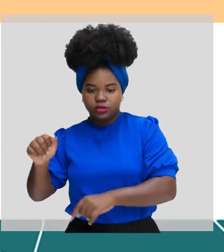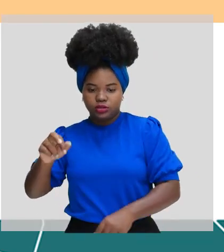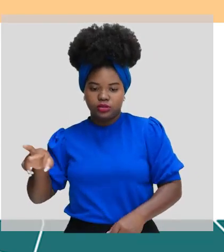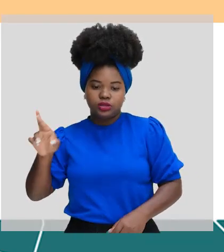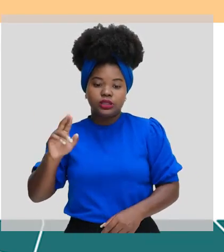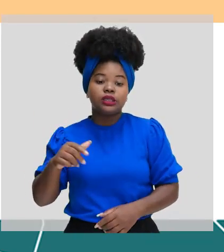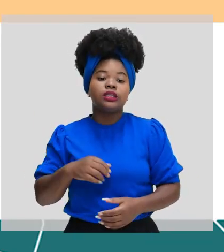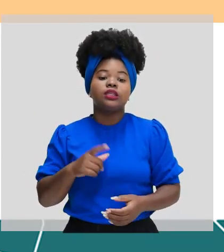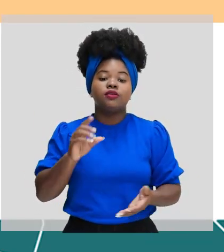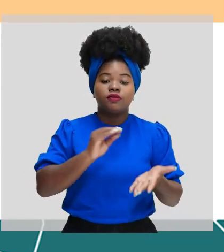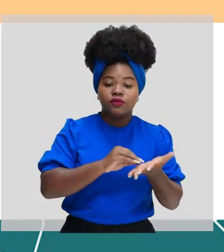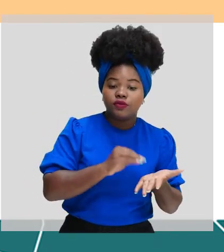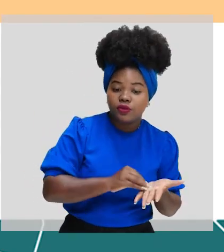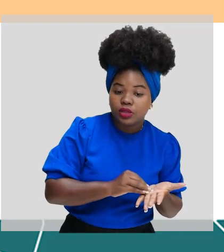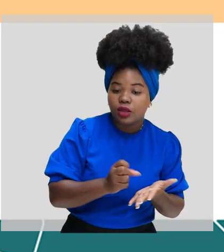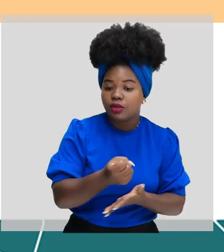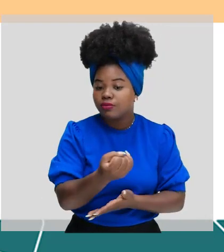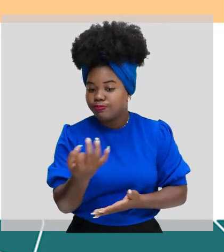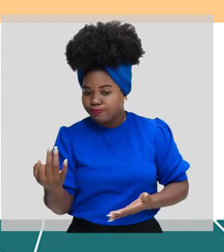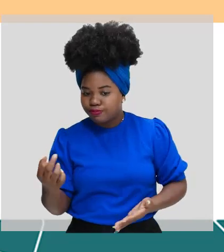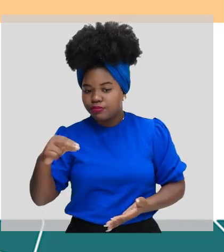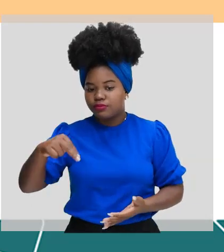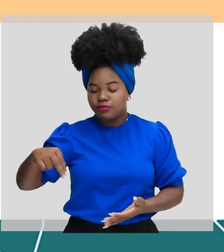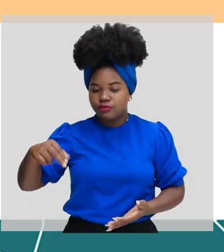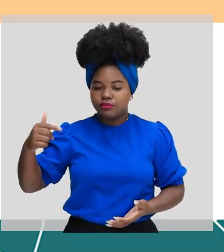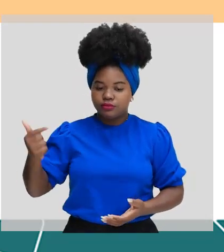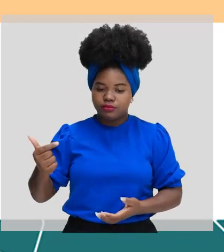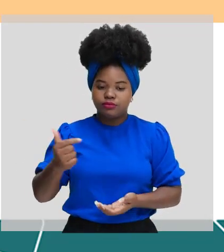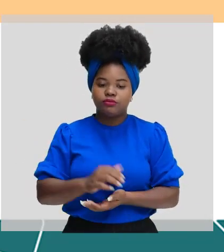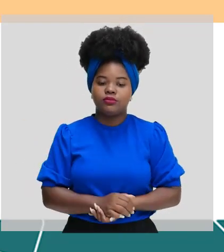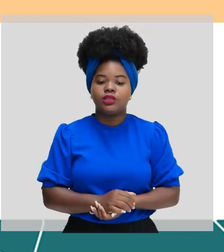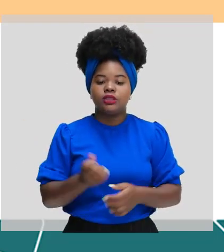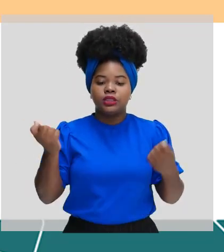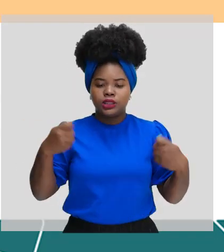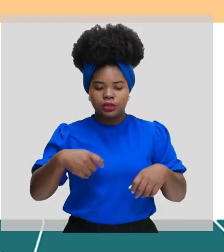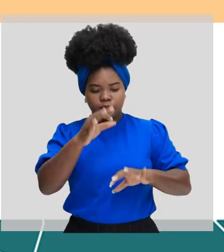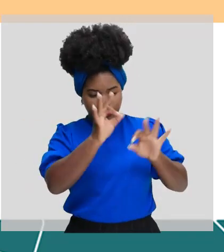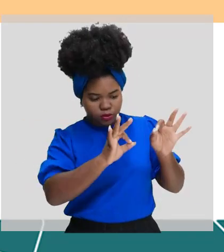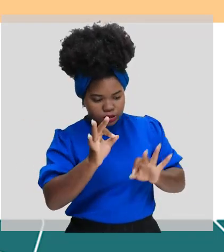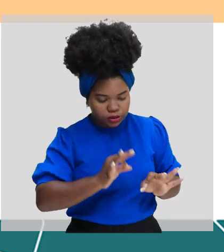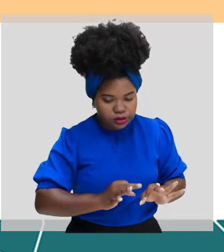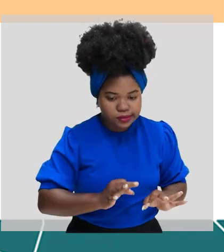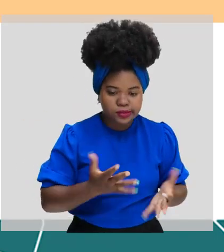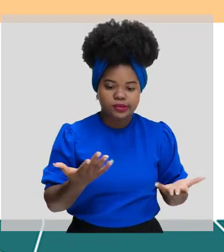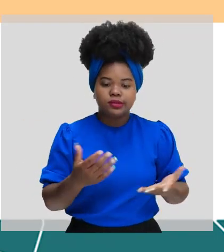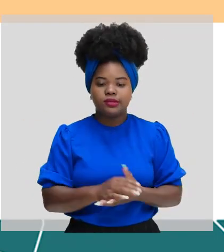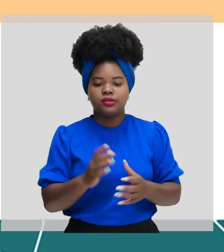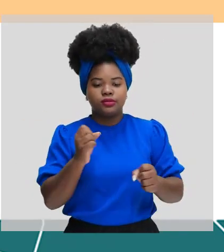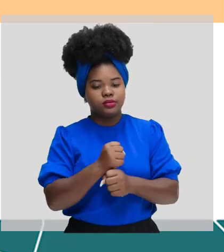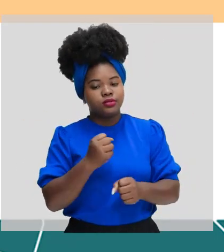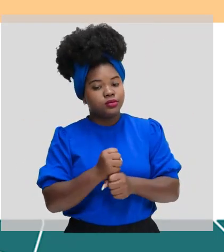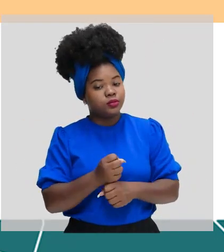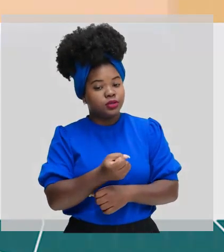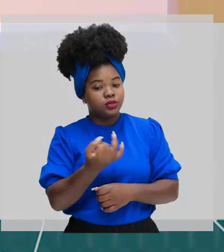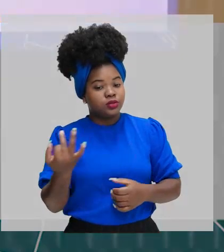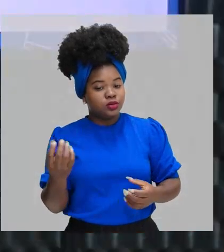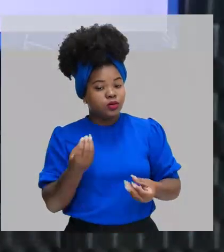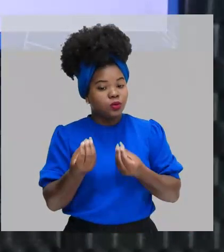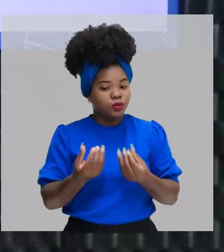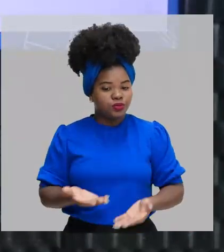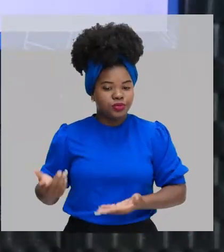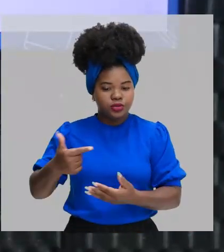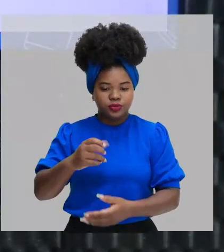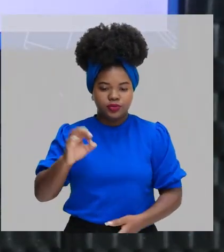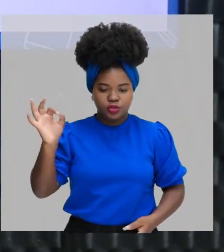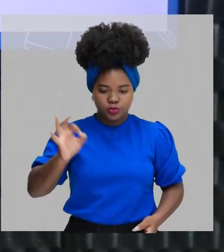de nitrogênio. Show? Então, podemos calcular essa quantidade da seguinte forma.